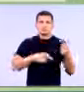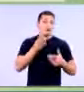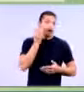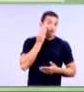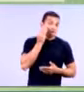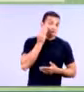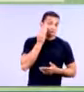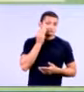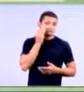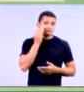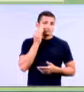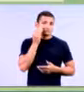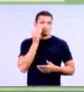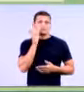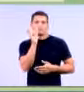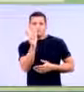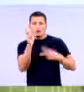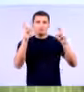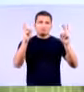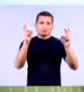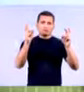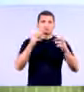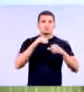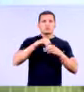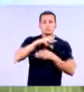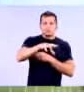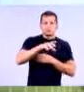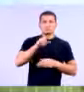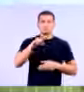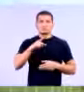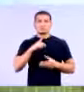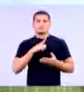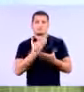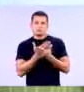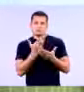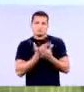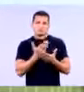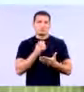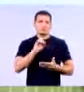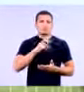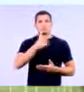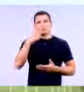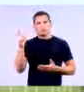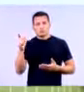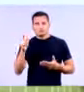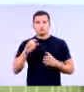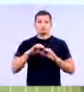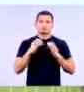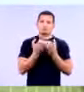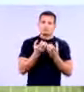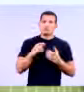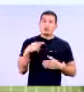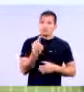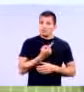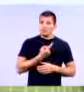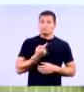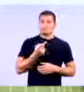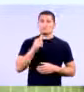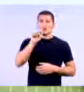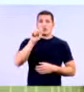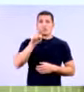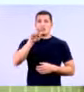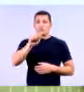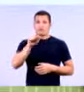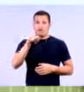um processo, um tema, um conteúdo que esteja sendo estudado ou em outra comunidade, no nosso caso, no ambiente virtual, especialmente